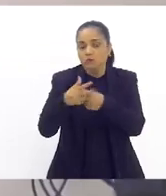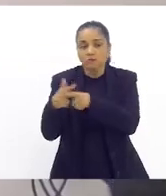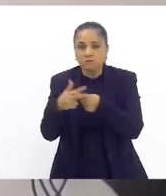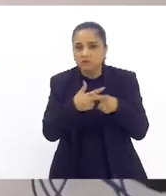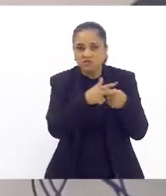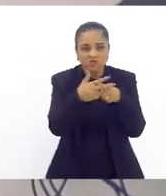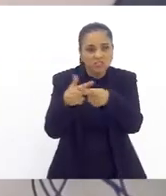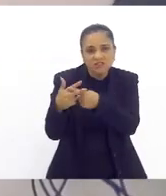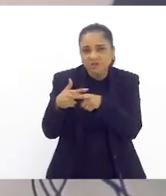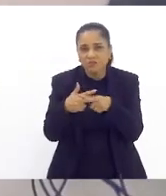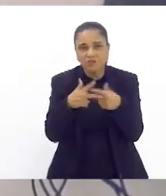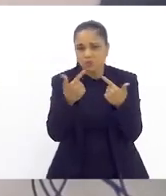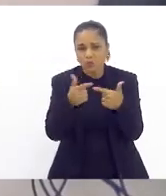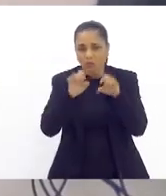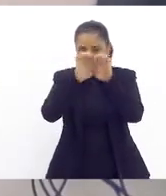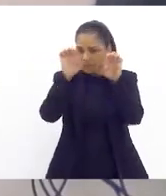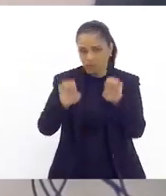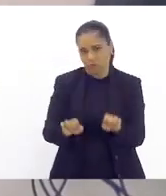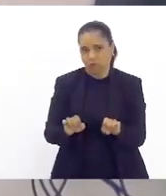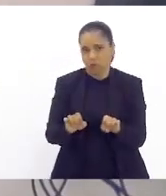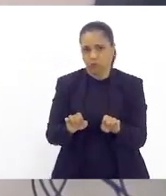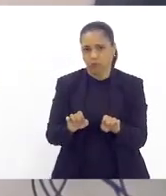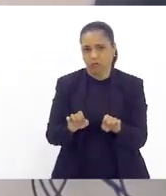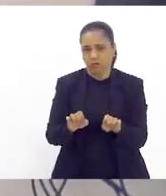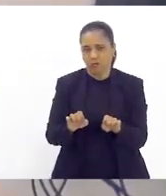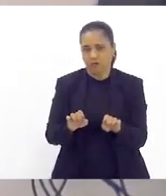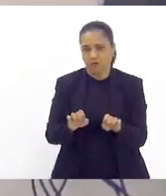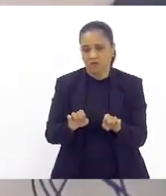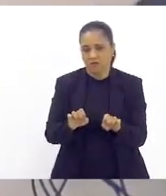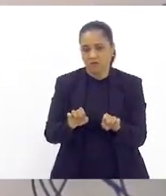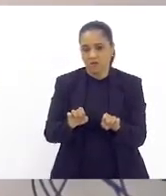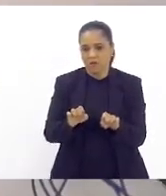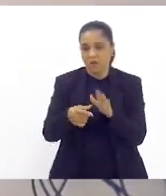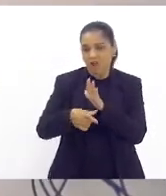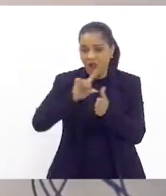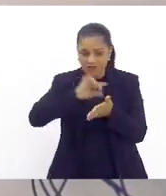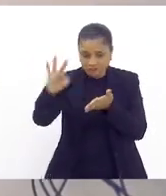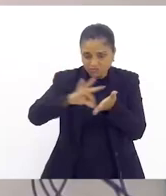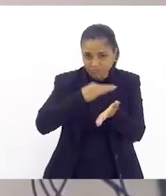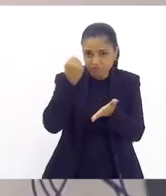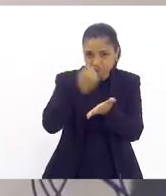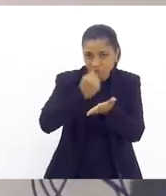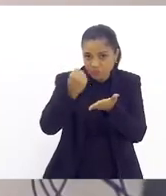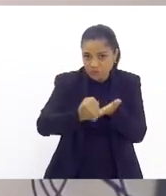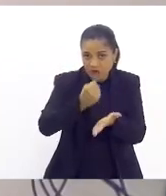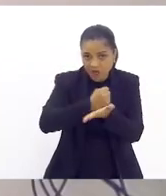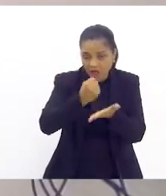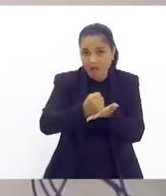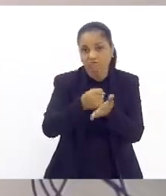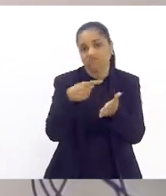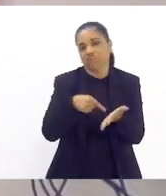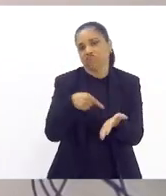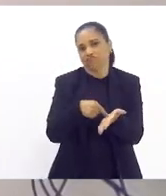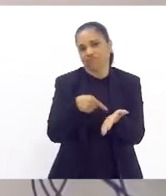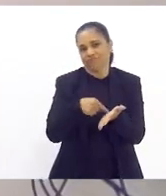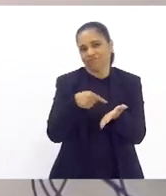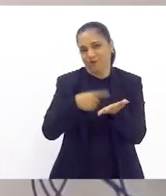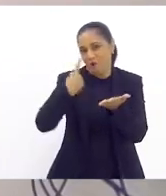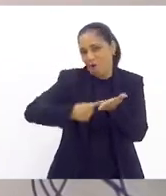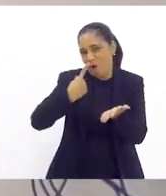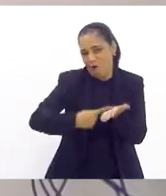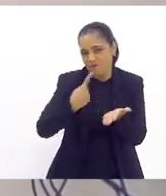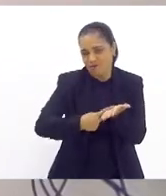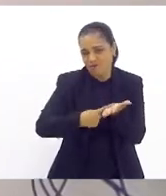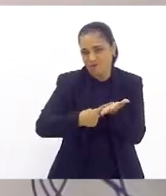reformas infraestruturais com as quais se comprometeram para continuar e fornecendo esse serviço para a população estão